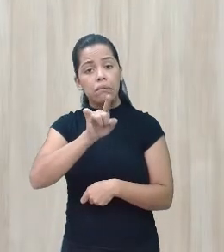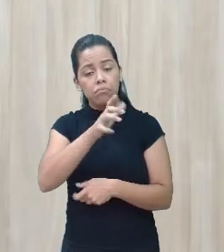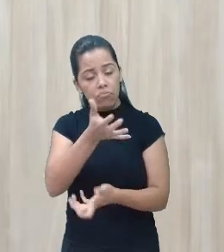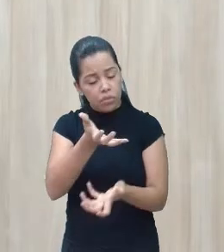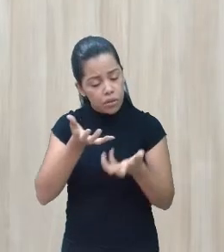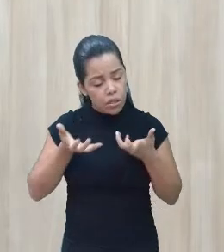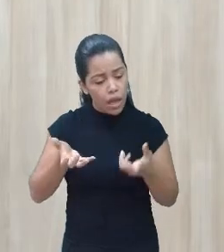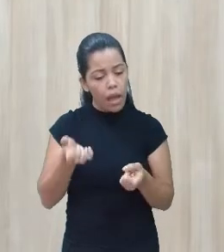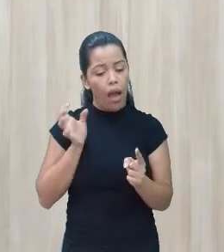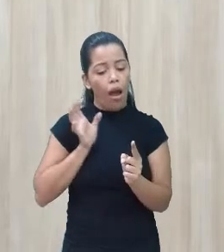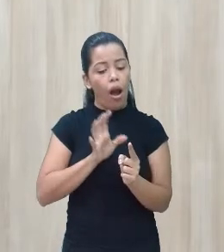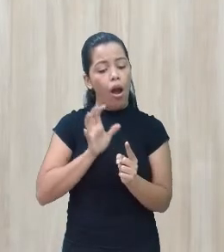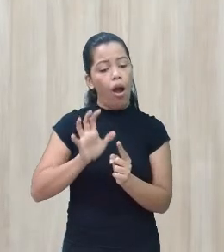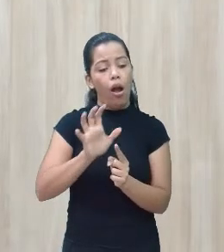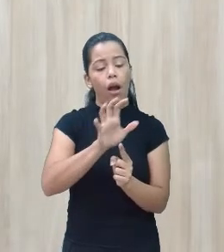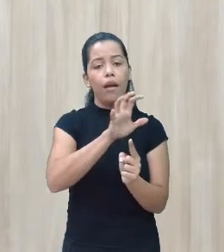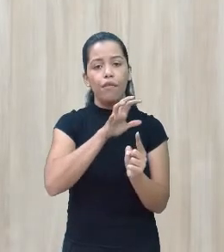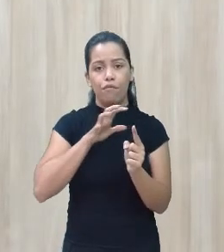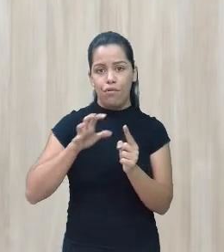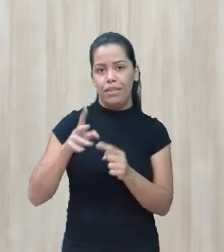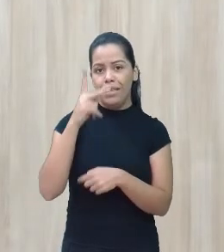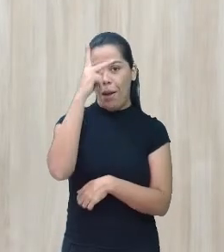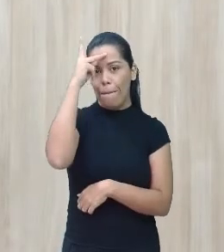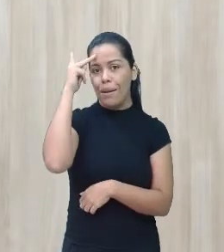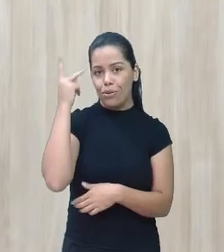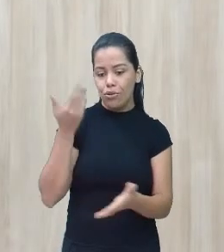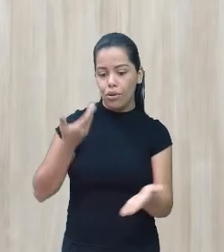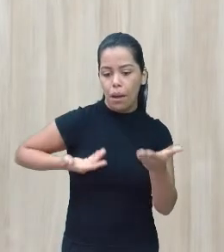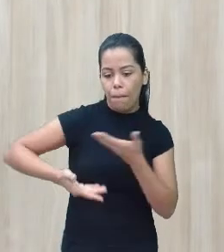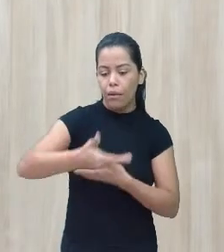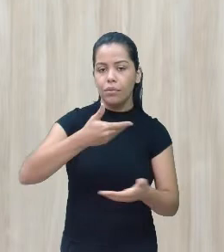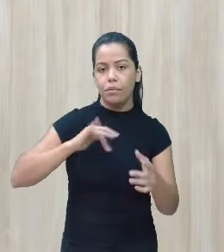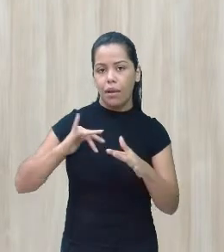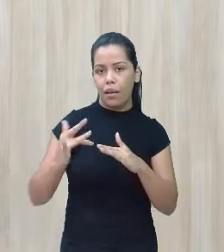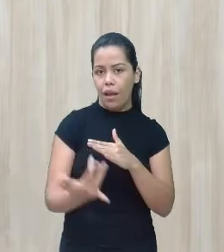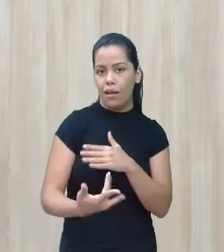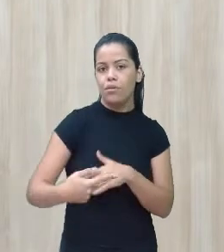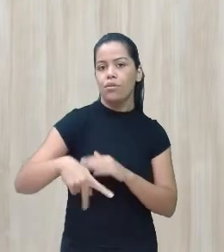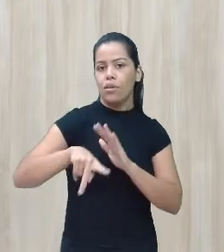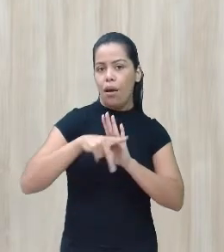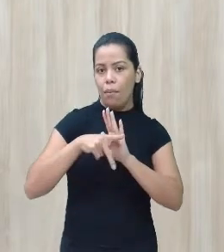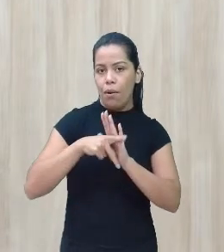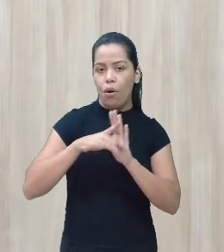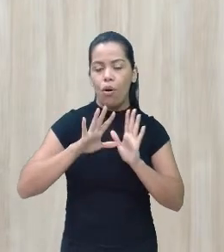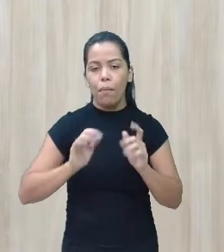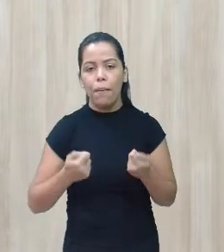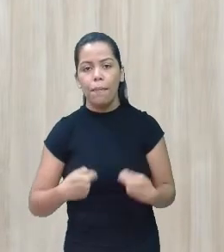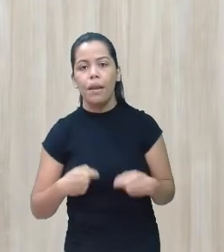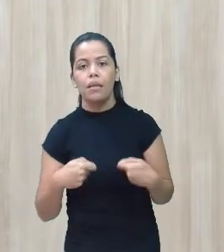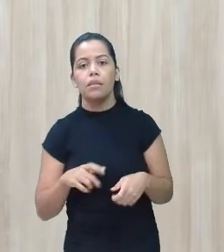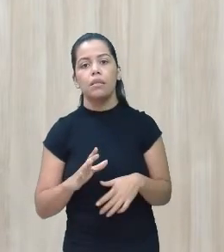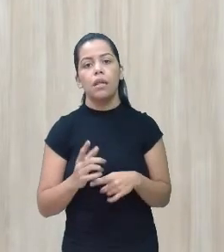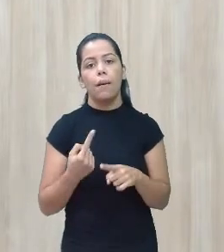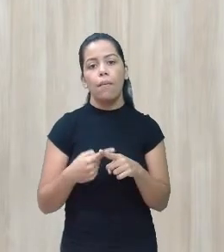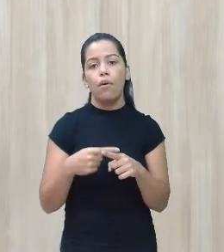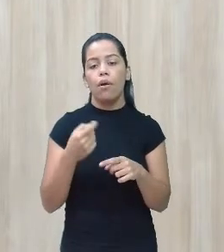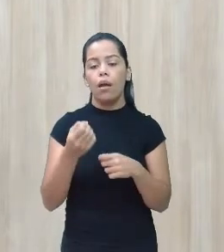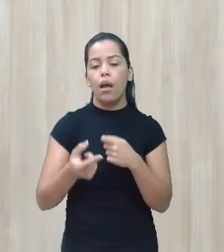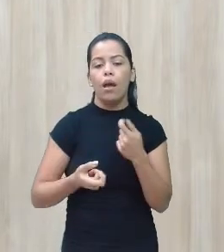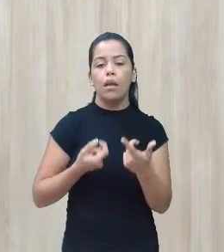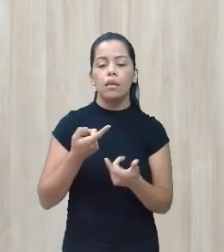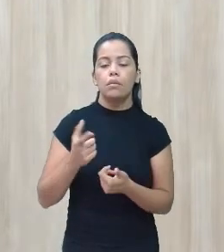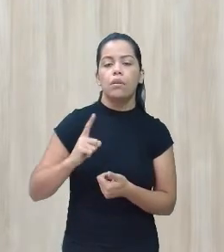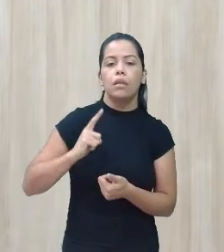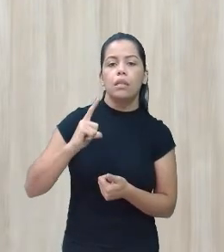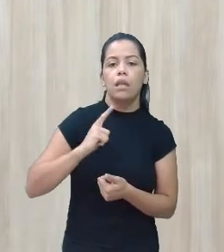que não sabe direito como fazer, que faz com falta de capricho, ou às vezes até falta de dinheiro, talvez consiga